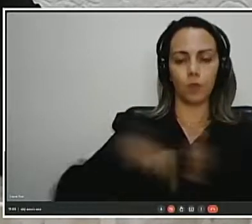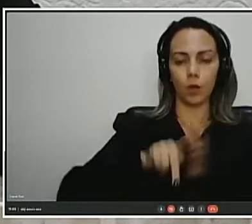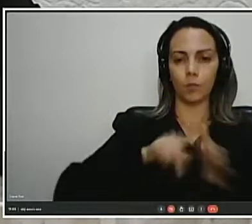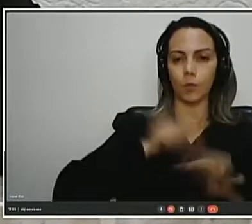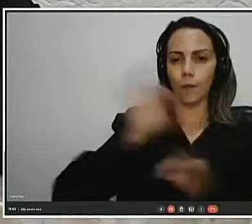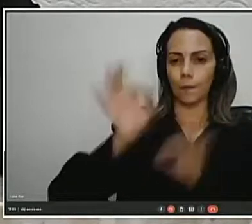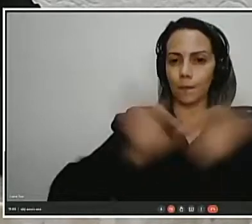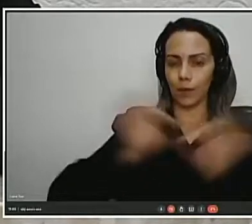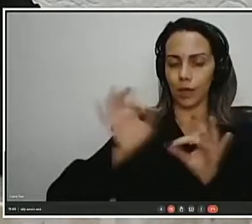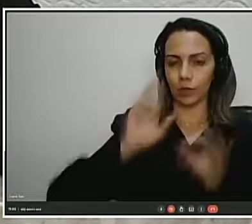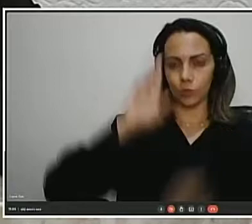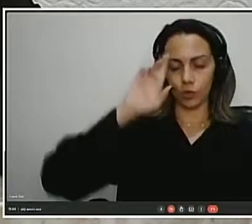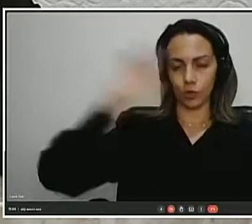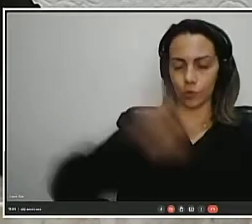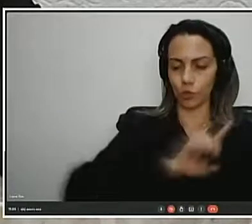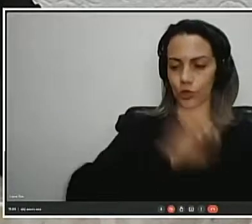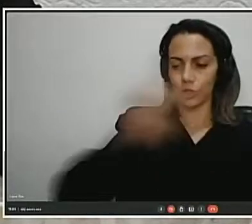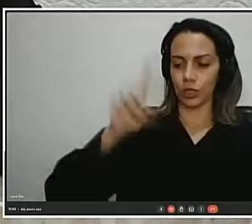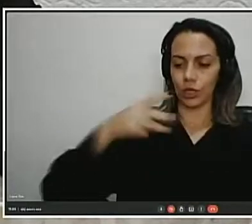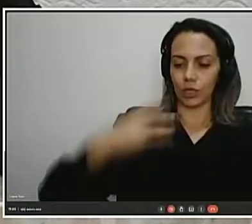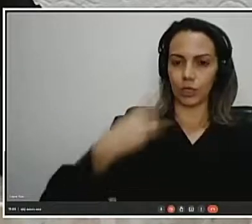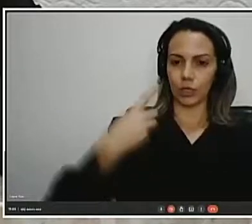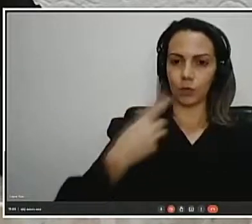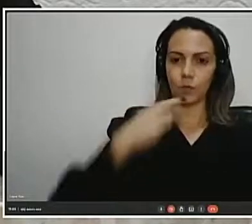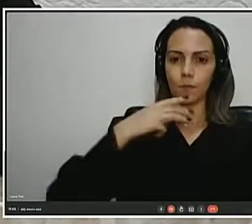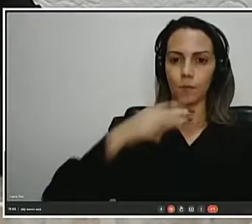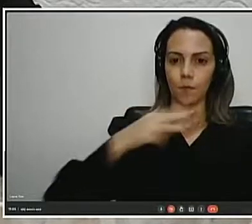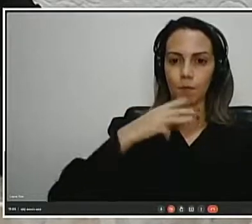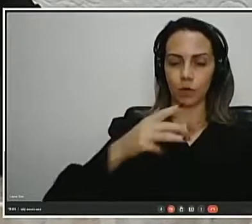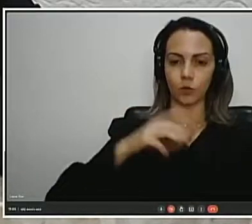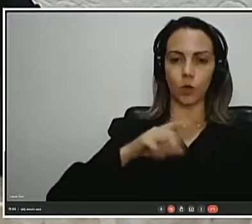dia 31 de março de 2022, às